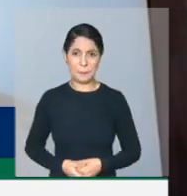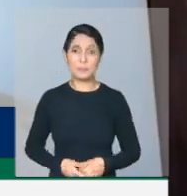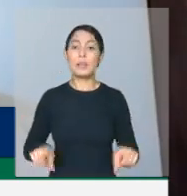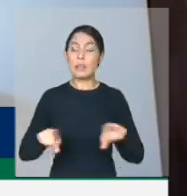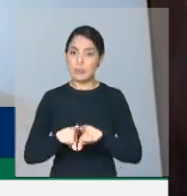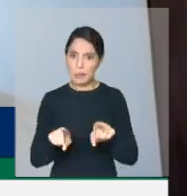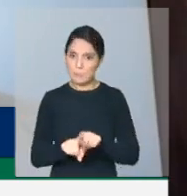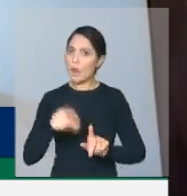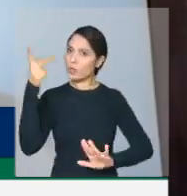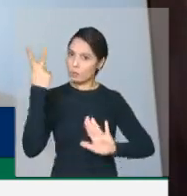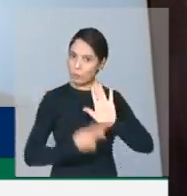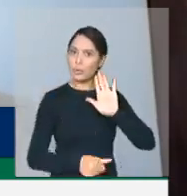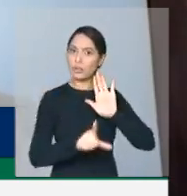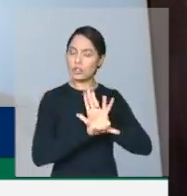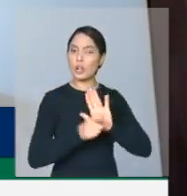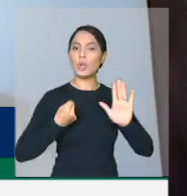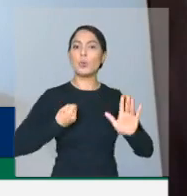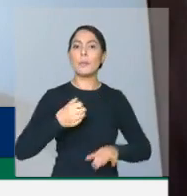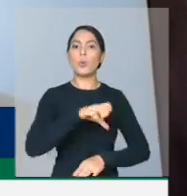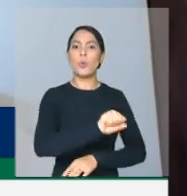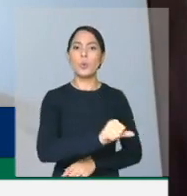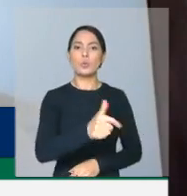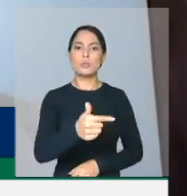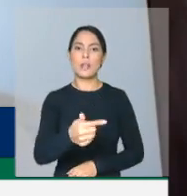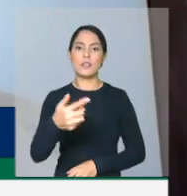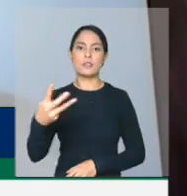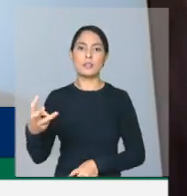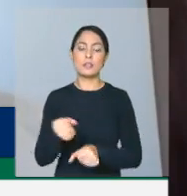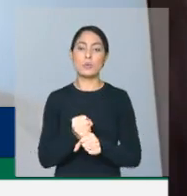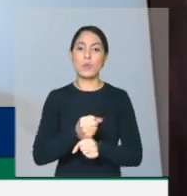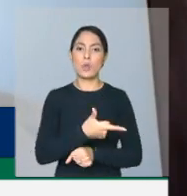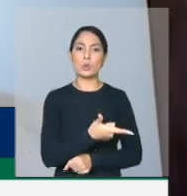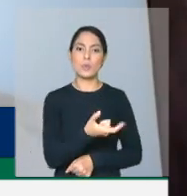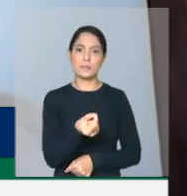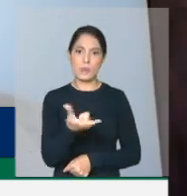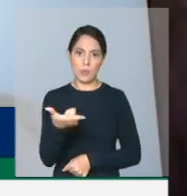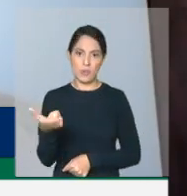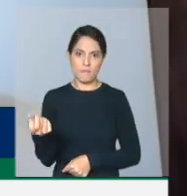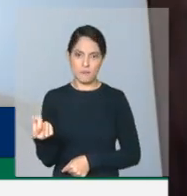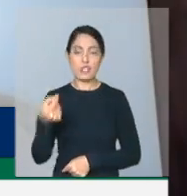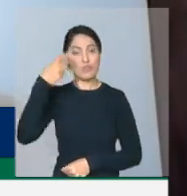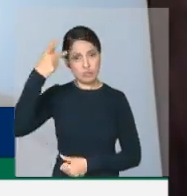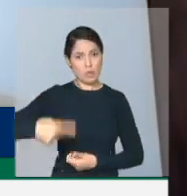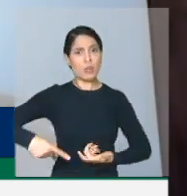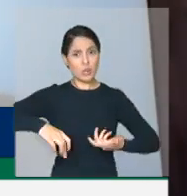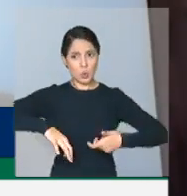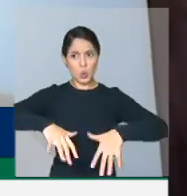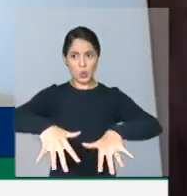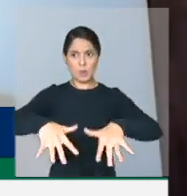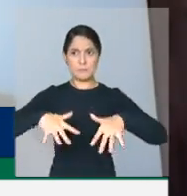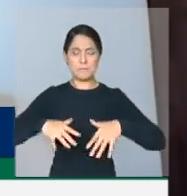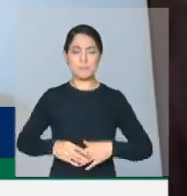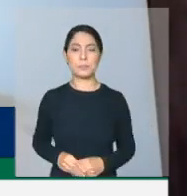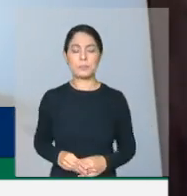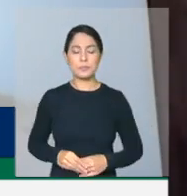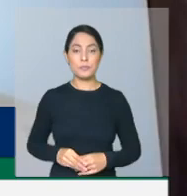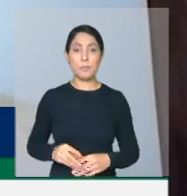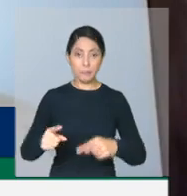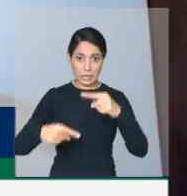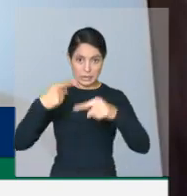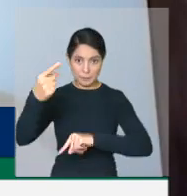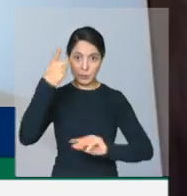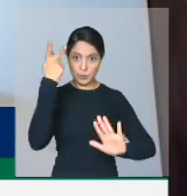aprovação do projeto 873 de 2020 por esse Congresso Nacional. Após essa